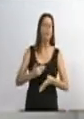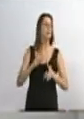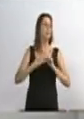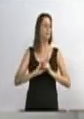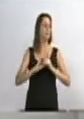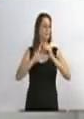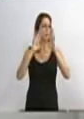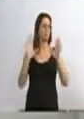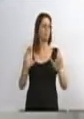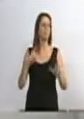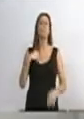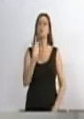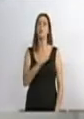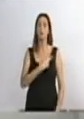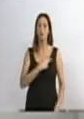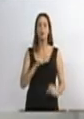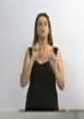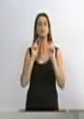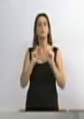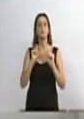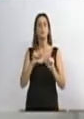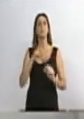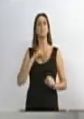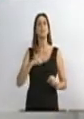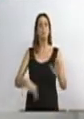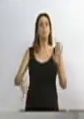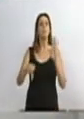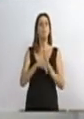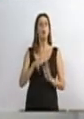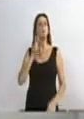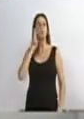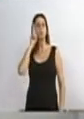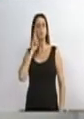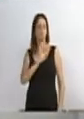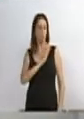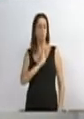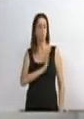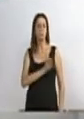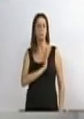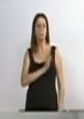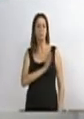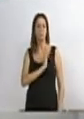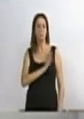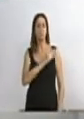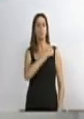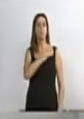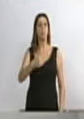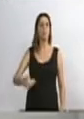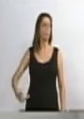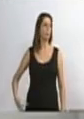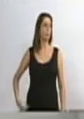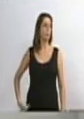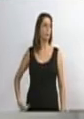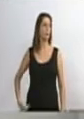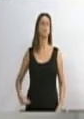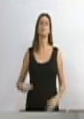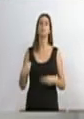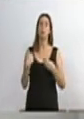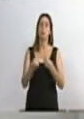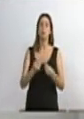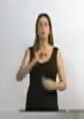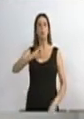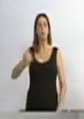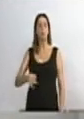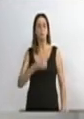democrática. Nós temos nas nossas digitais, no nosso coração, o governo que deu